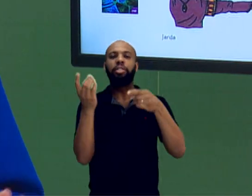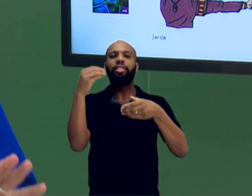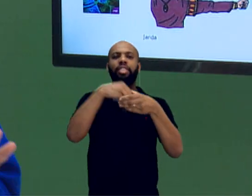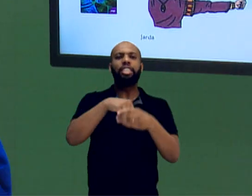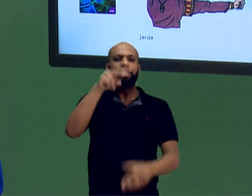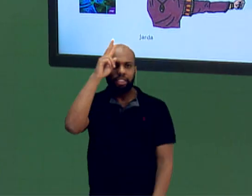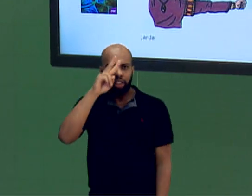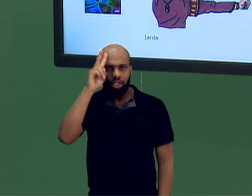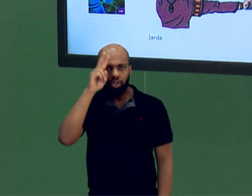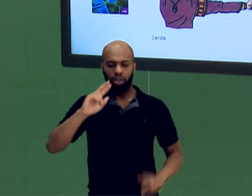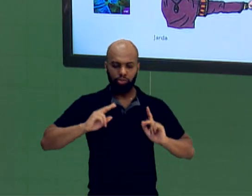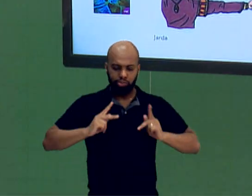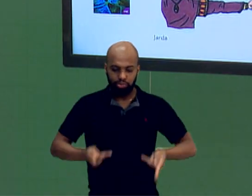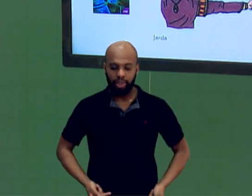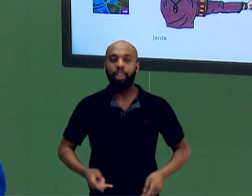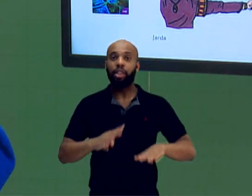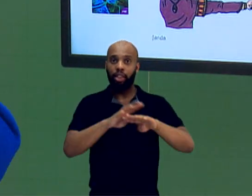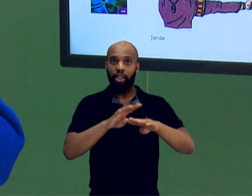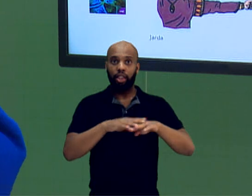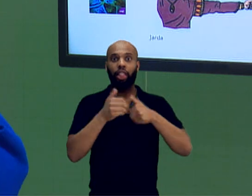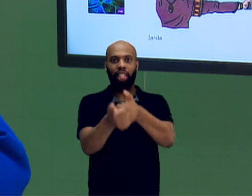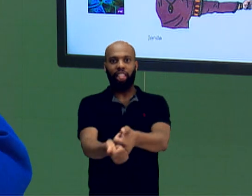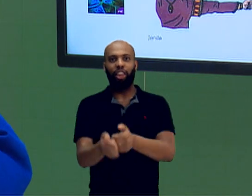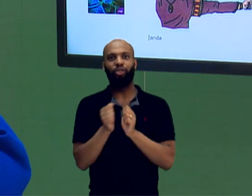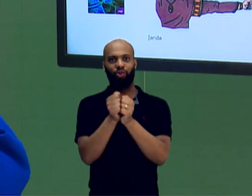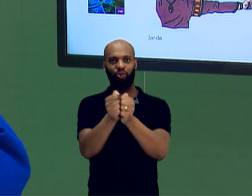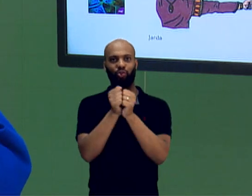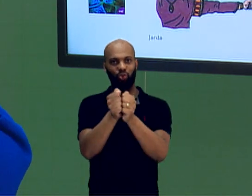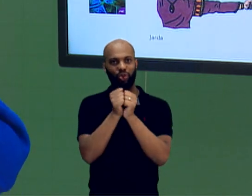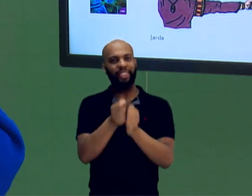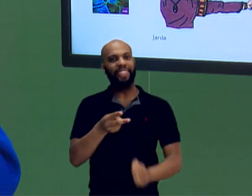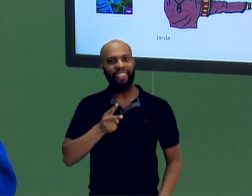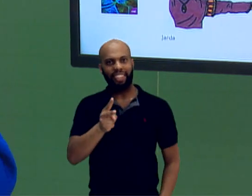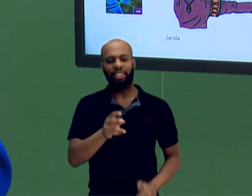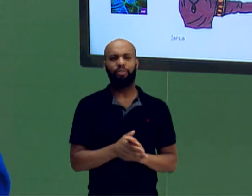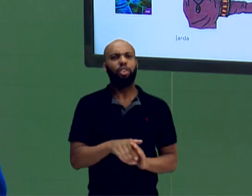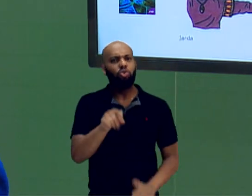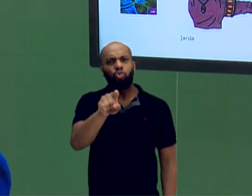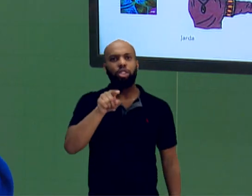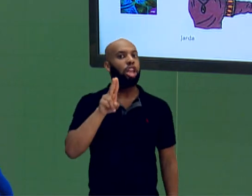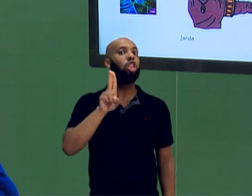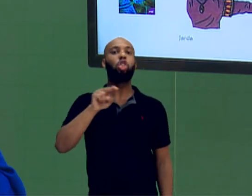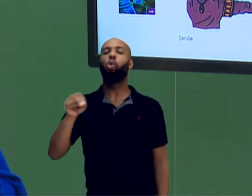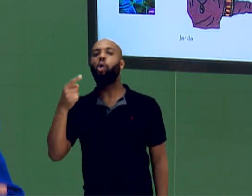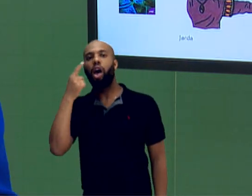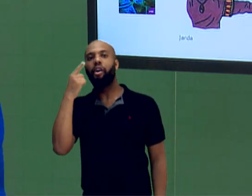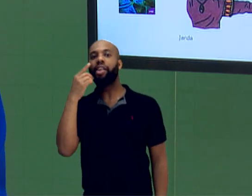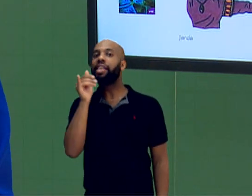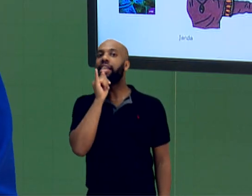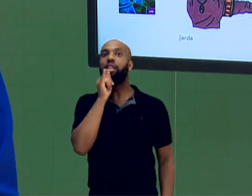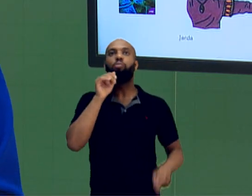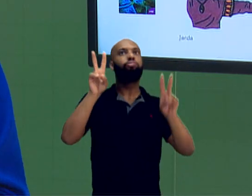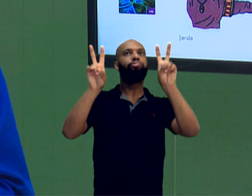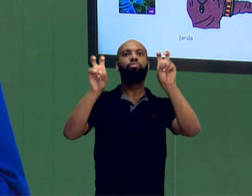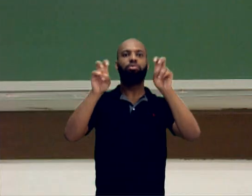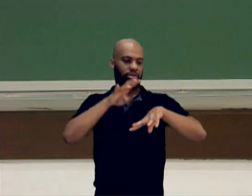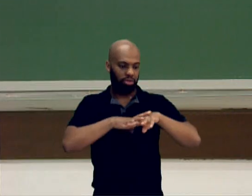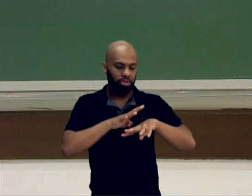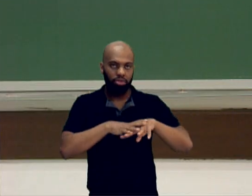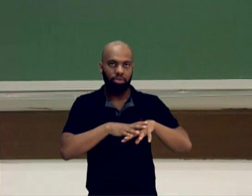padrão? Olha lá. Lembra que eu falei que se transformou numa ciência de metrologia? Vem do grego metron,